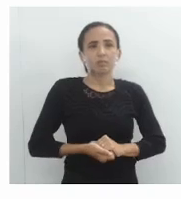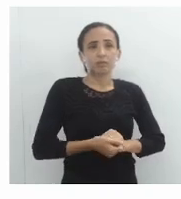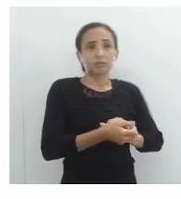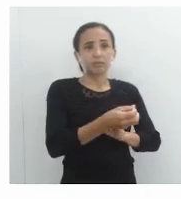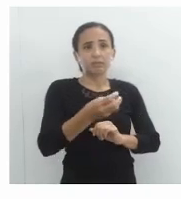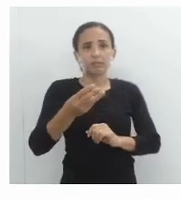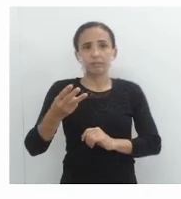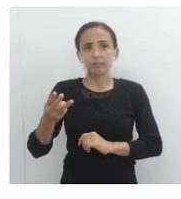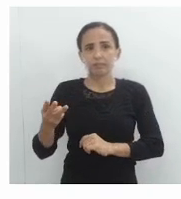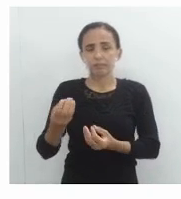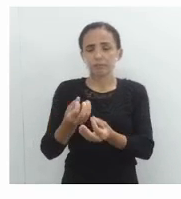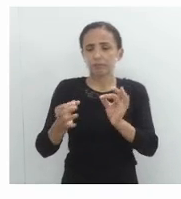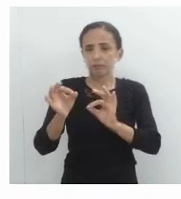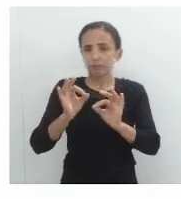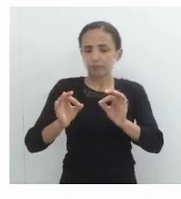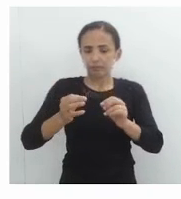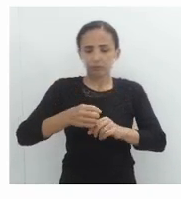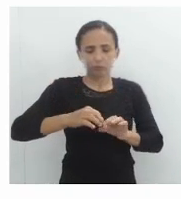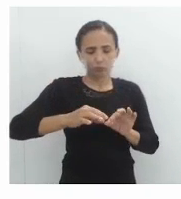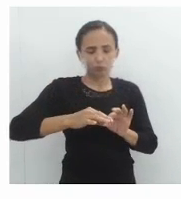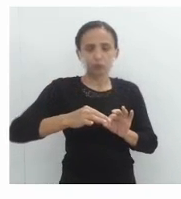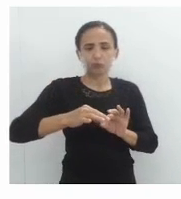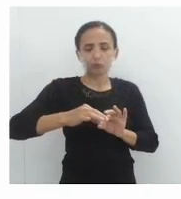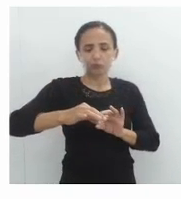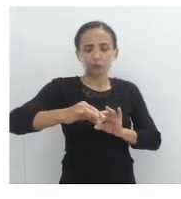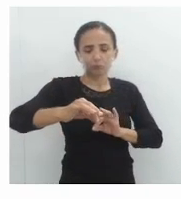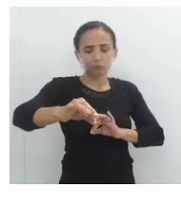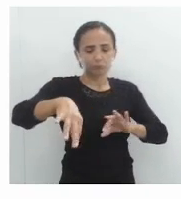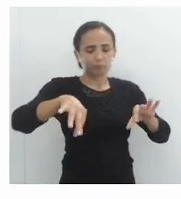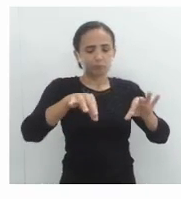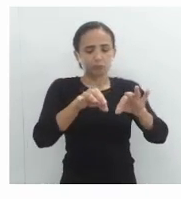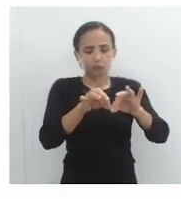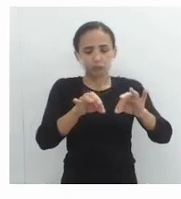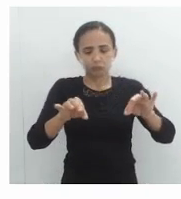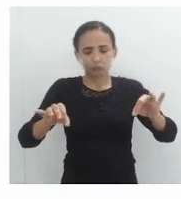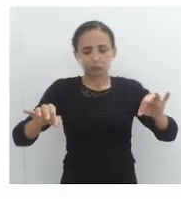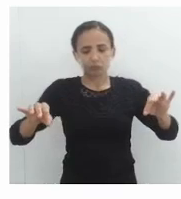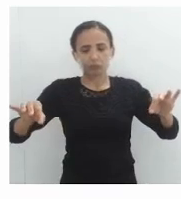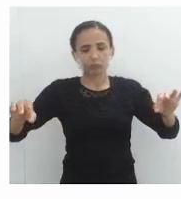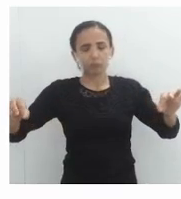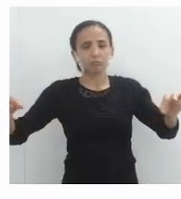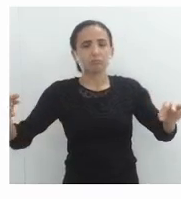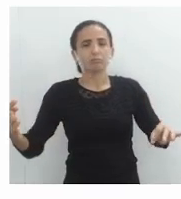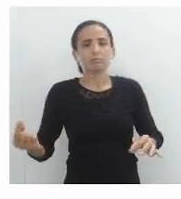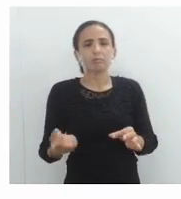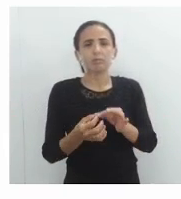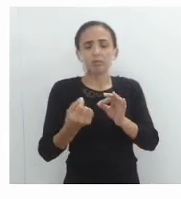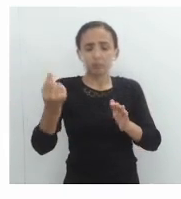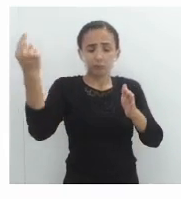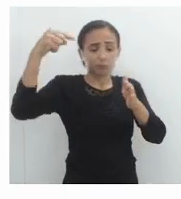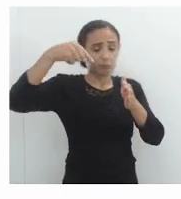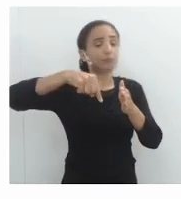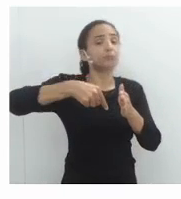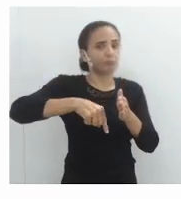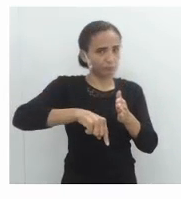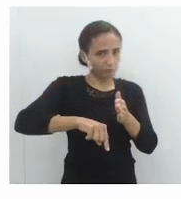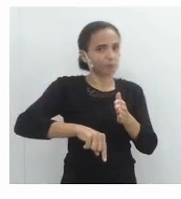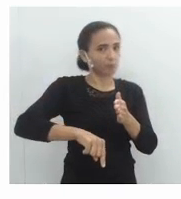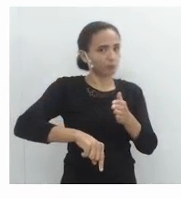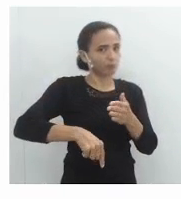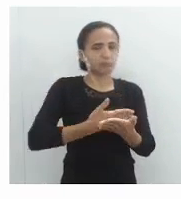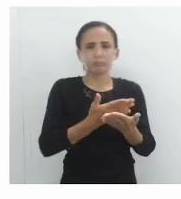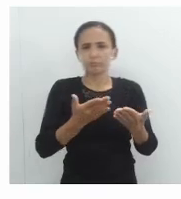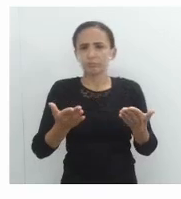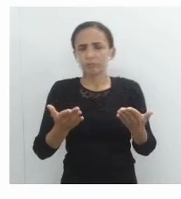Tridimensional é o que possui três dimensões: largura, comprimento e profundidade. A